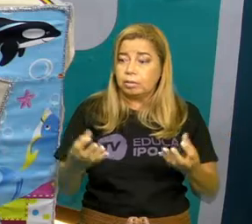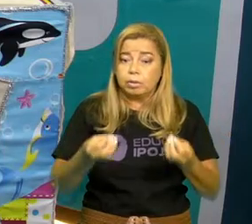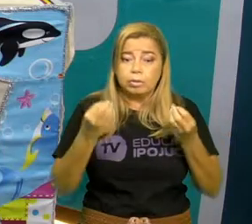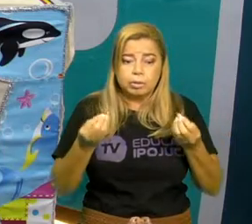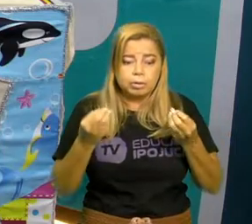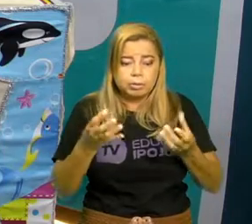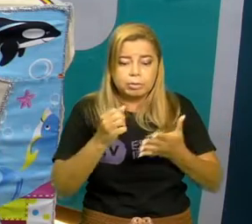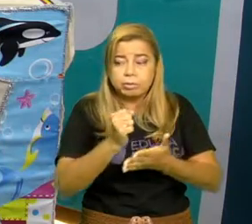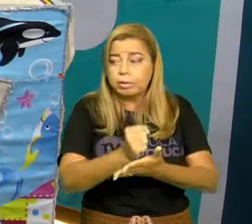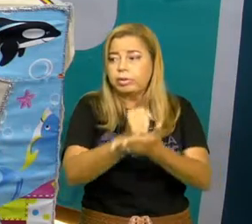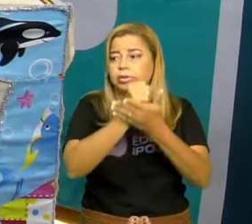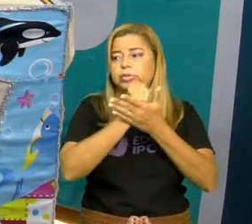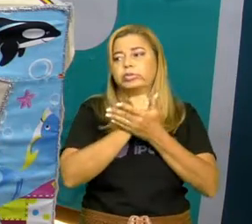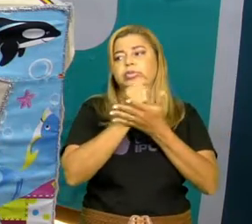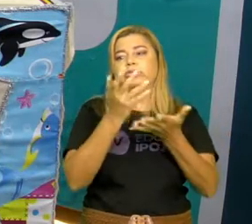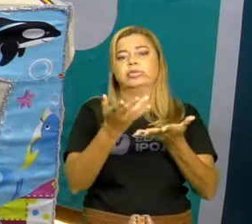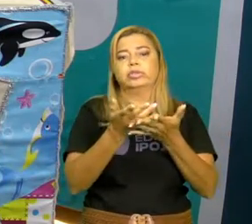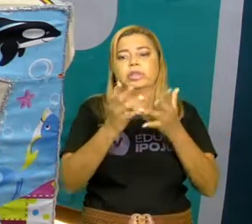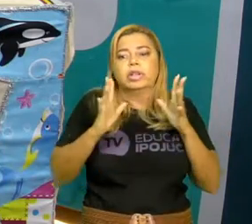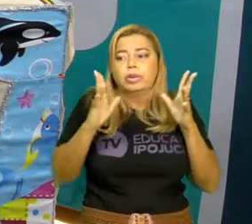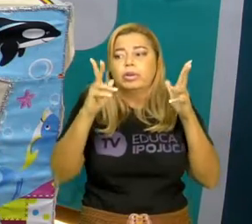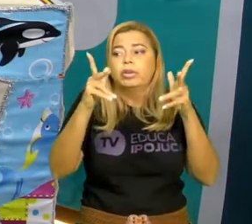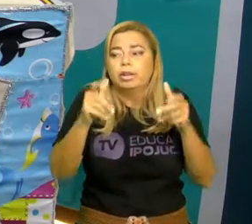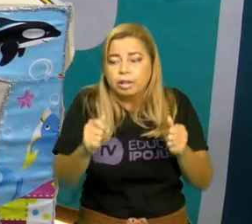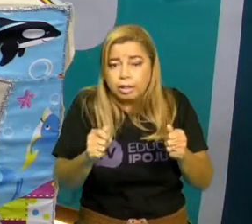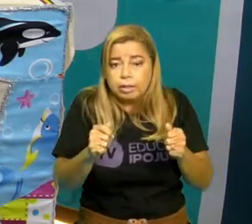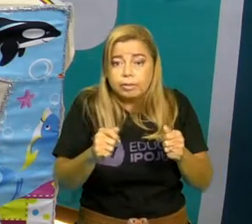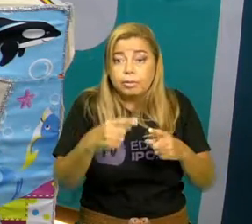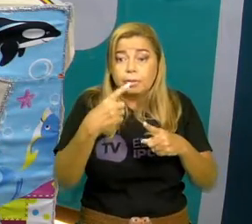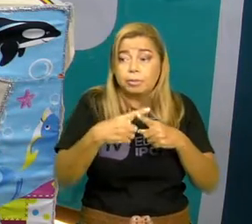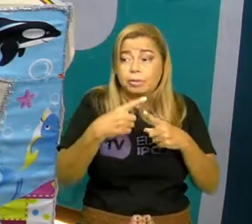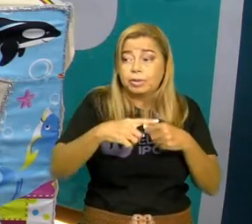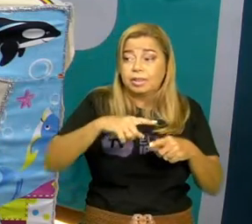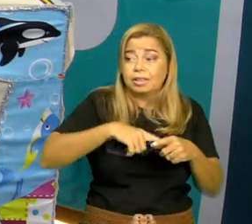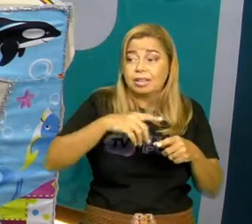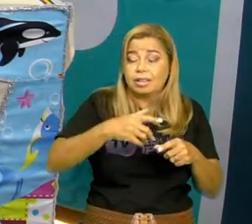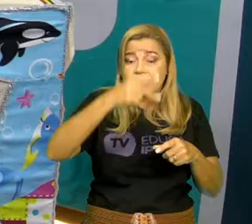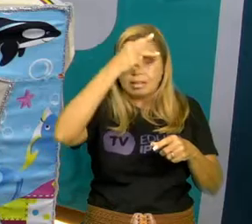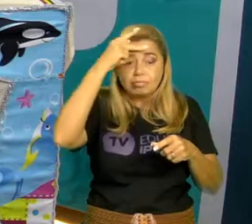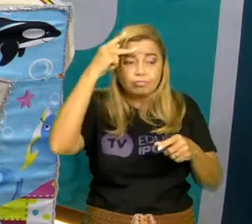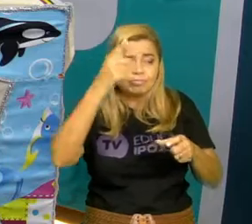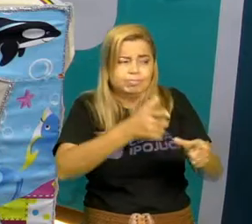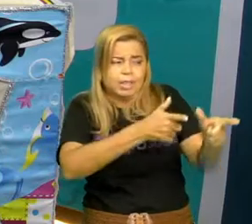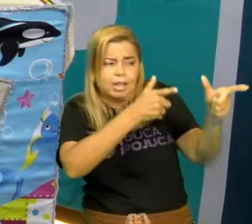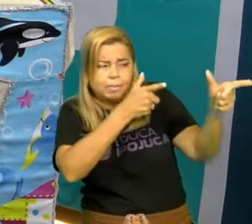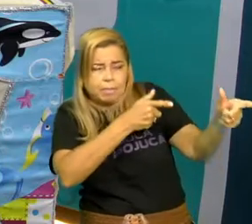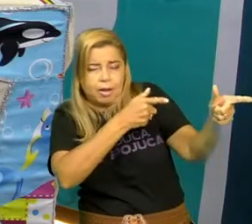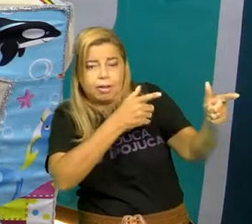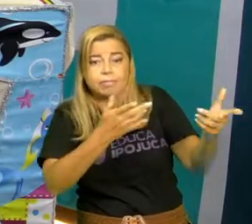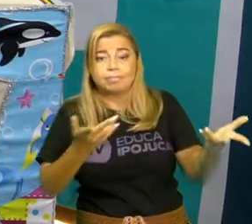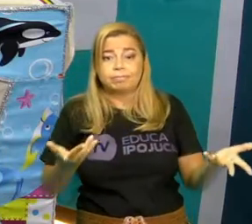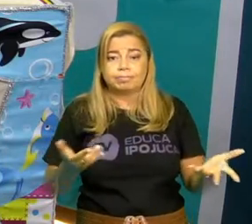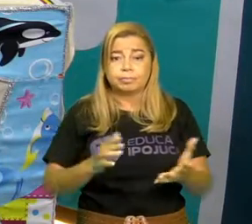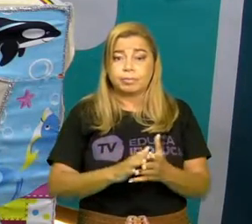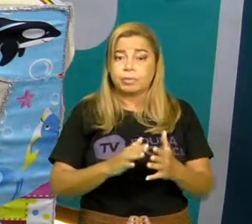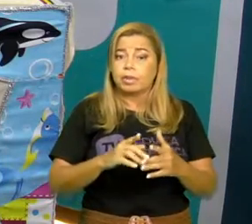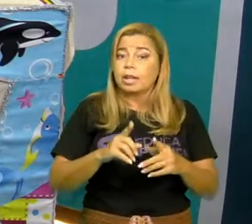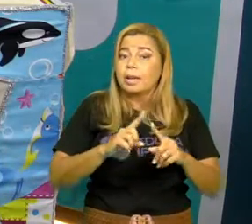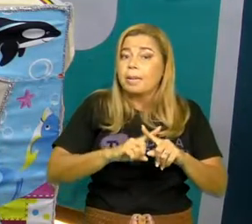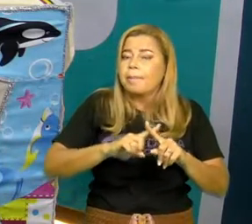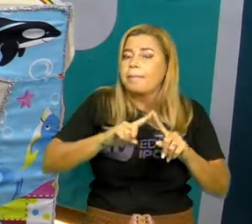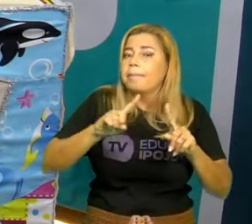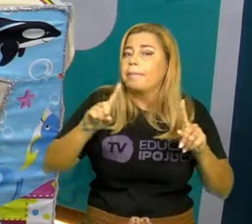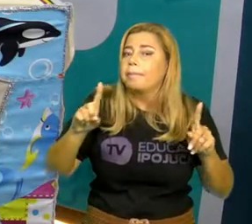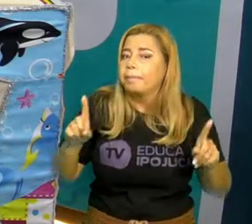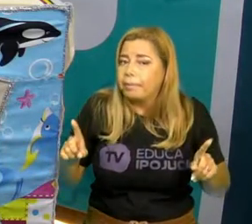leão pega mais. E com medo também do caçador, leiturinha. Mas então apareceu